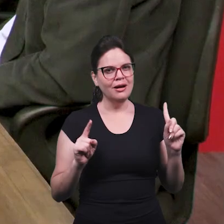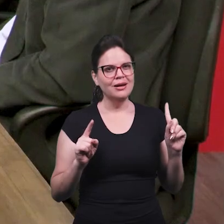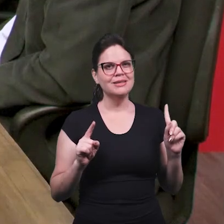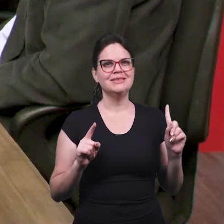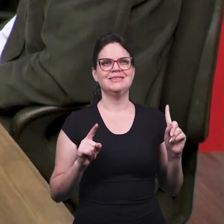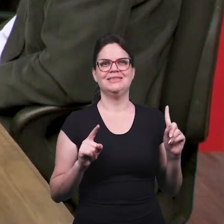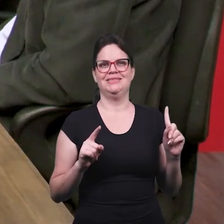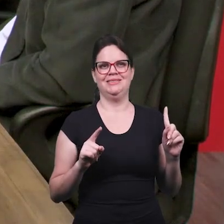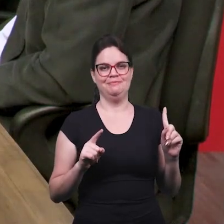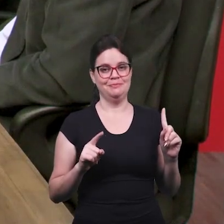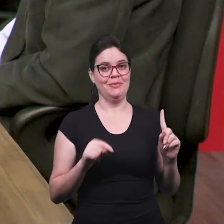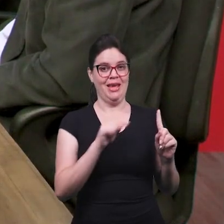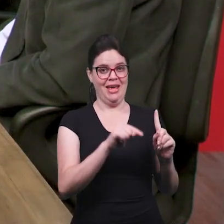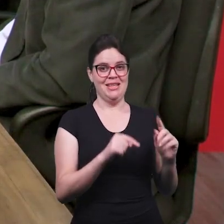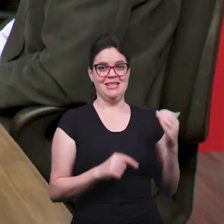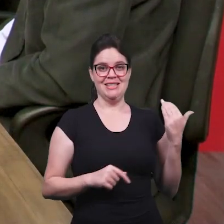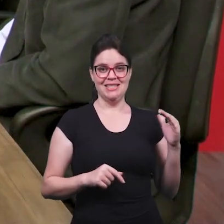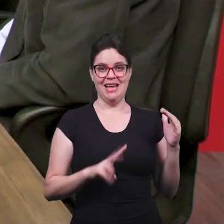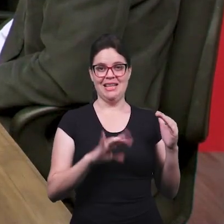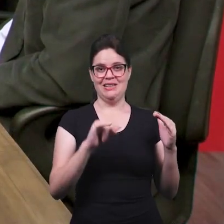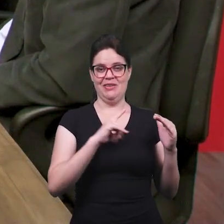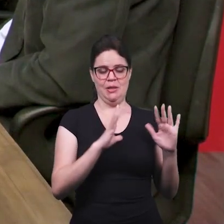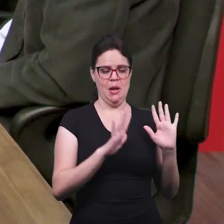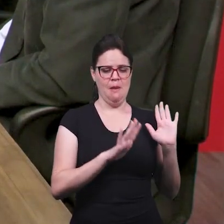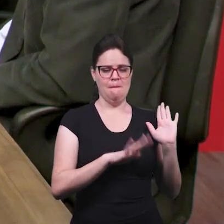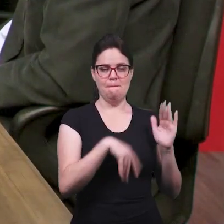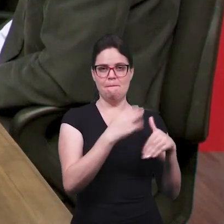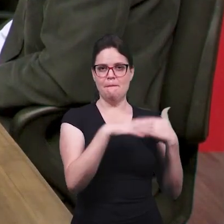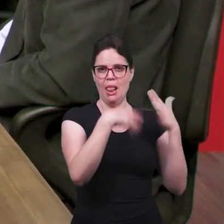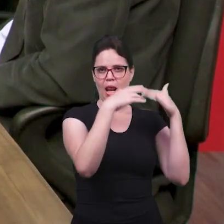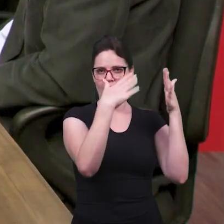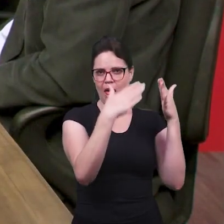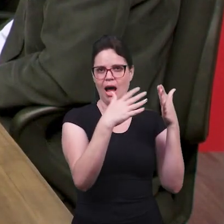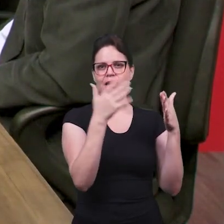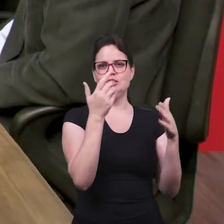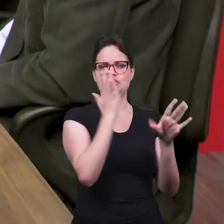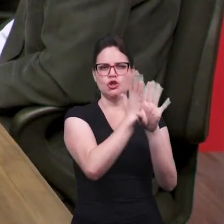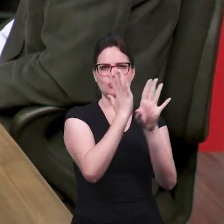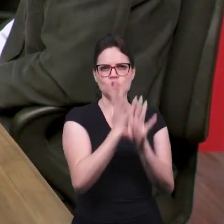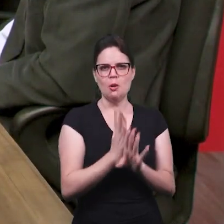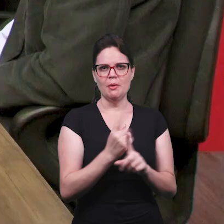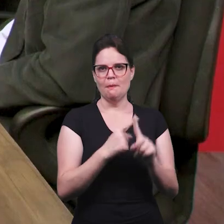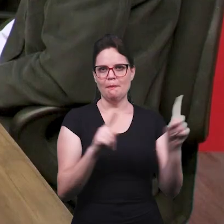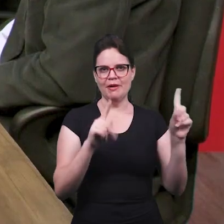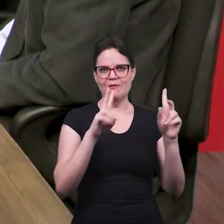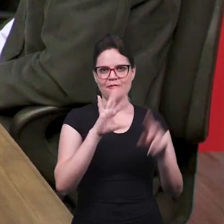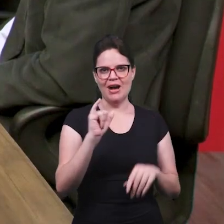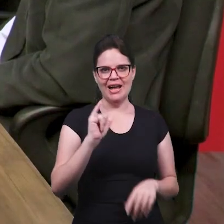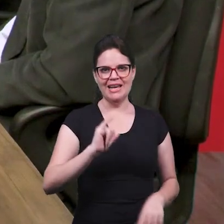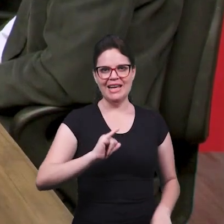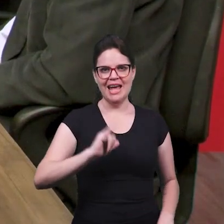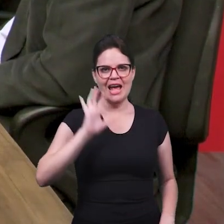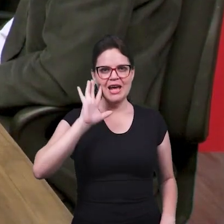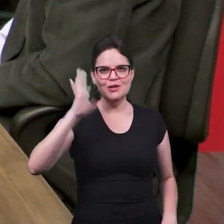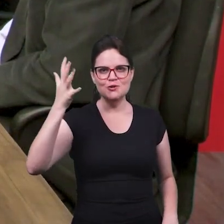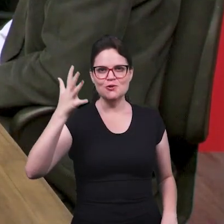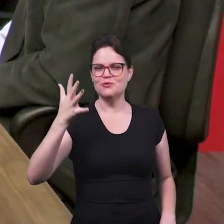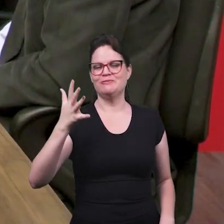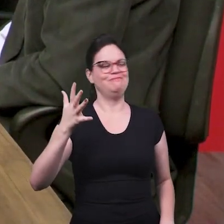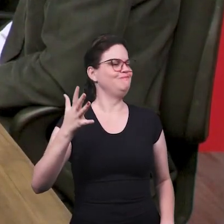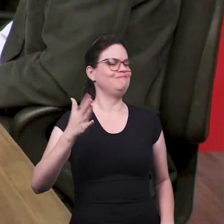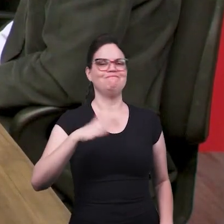com todos esses avanços que a humanidade alcançou, não consegue resolver as grandes crises, né? Então, nós temos